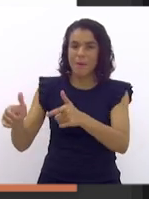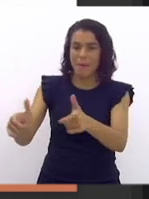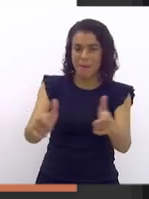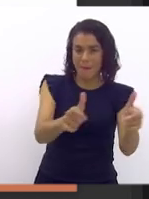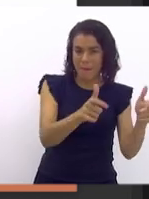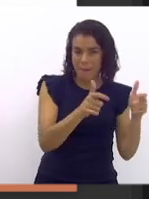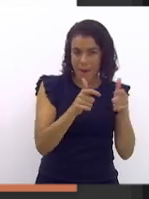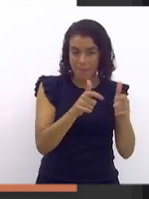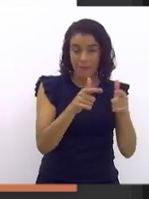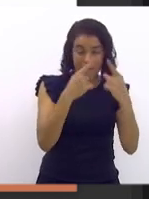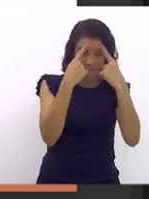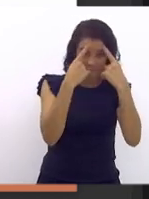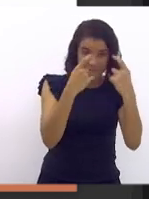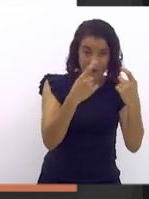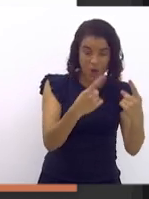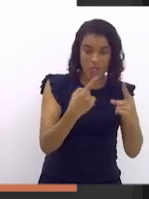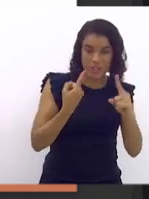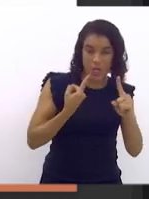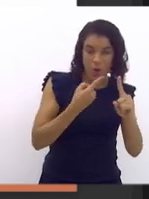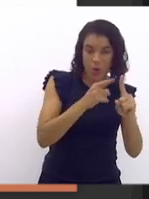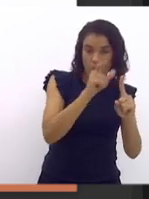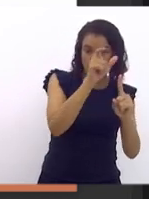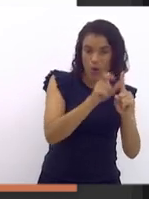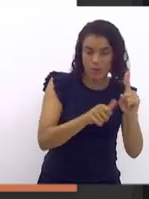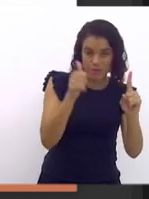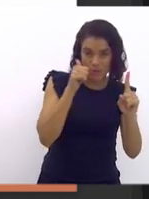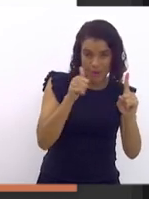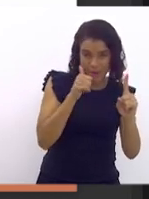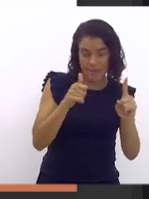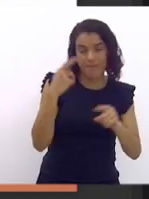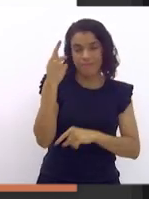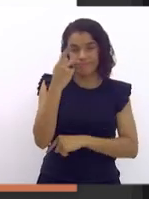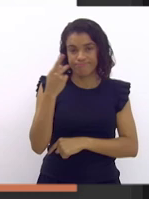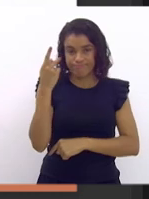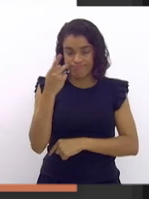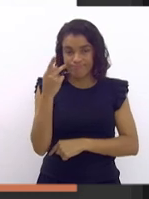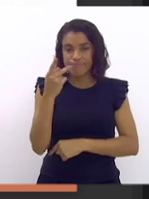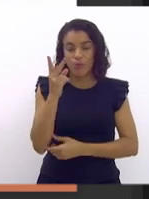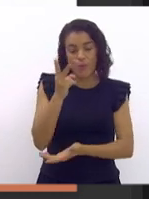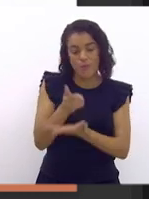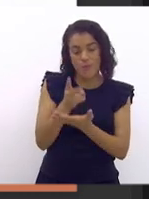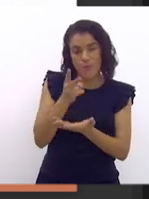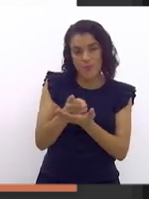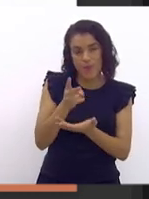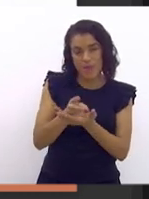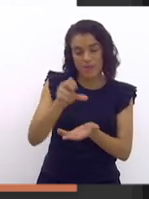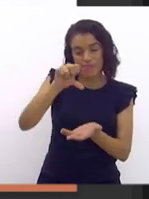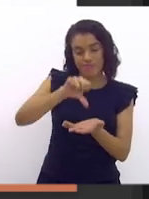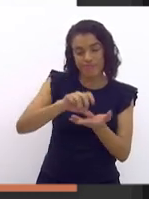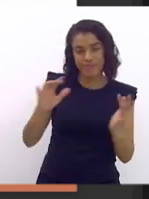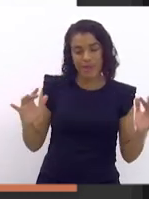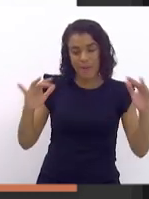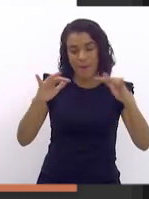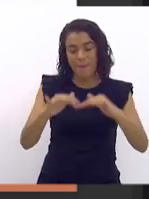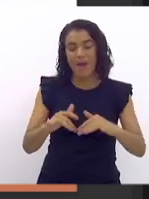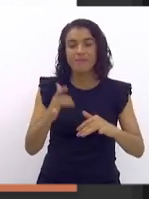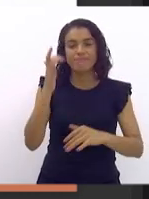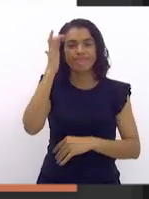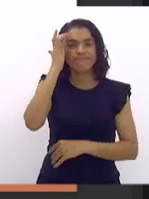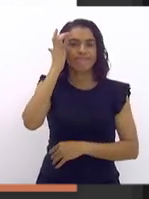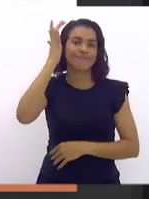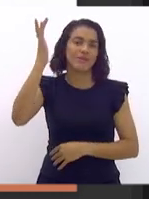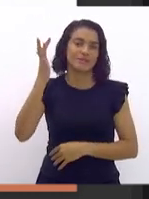incluindo a violência contra a mulher na política, dentro de um mesmo repositório, com o intuito de facilitar